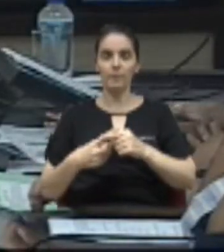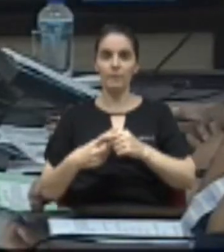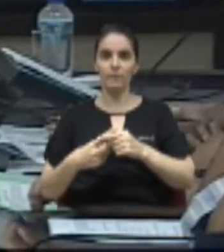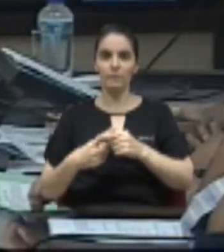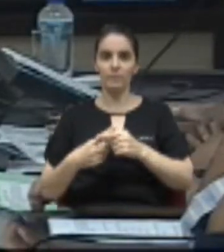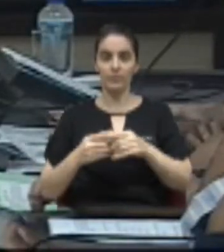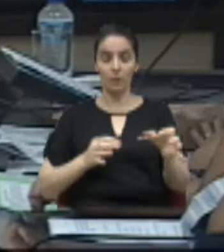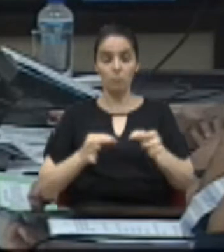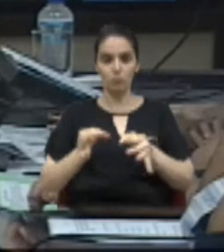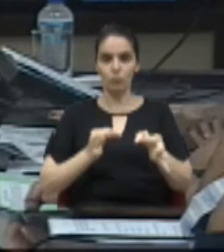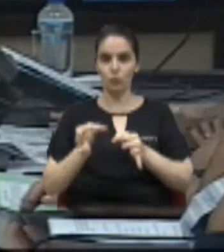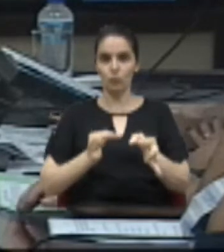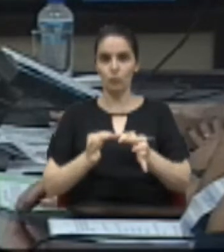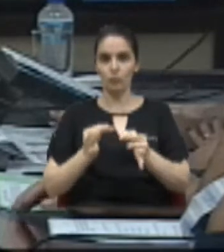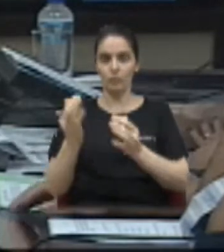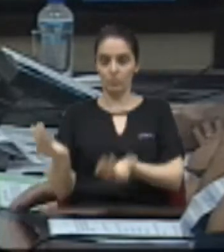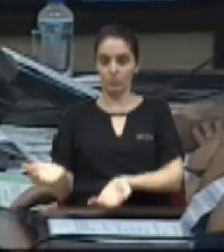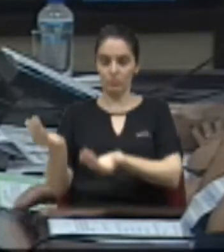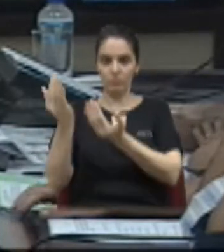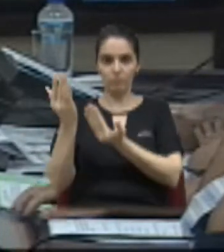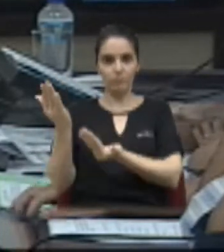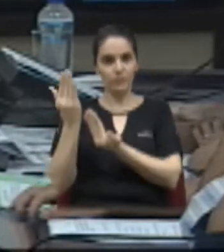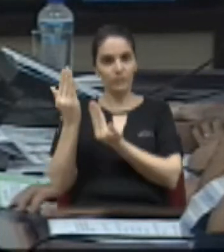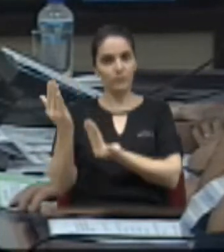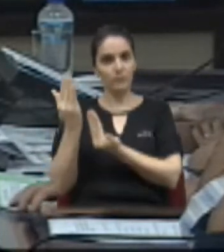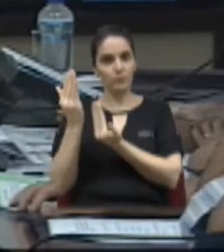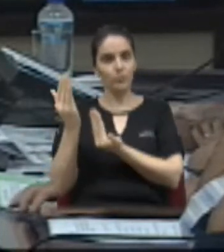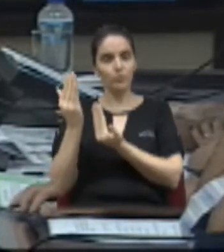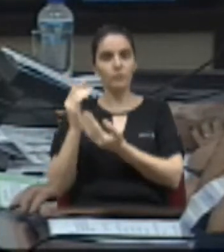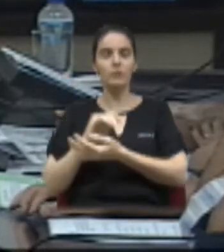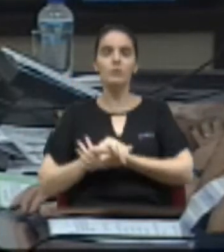desse projeto vai poder homenagear